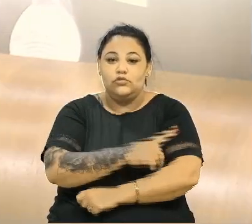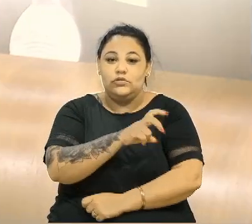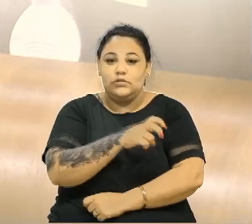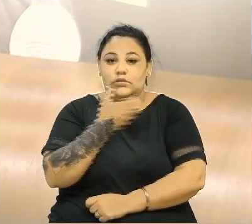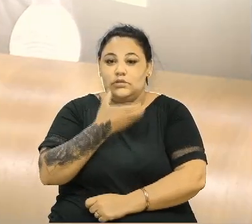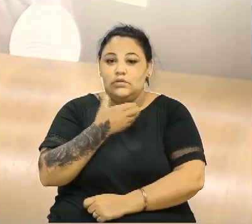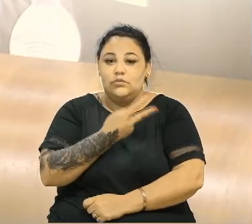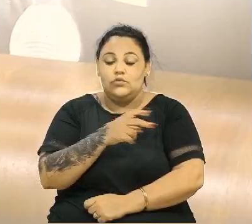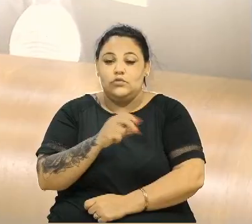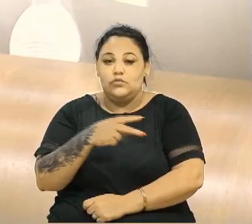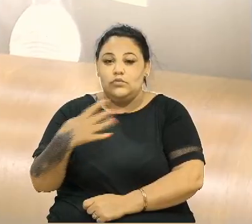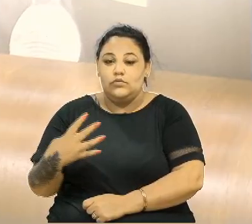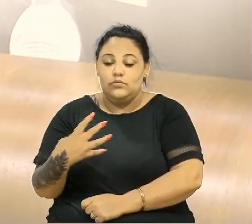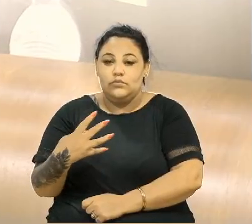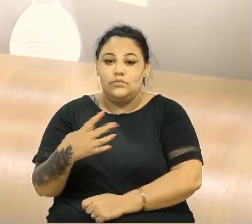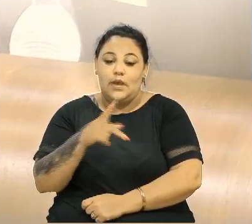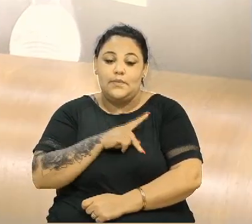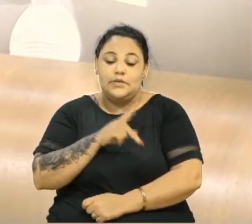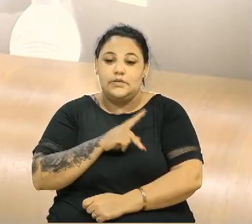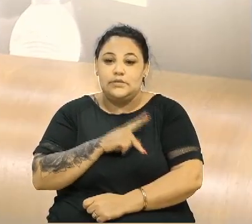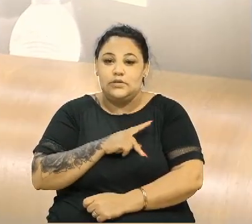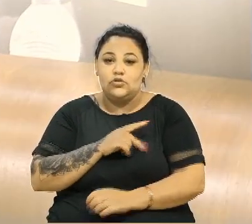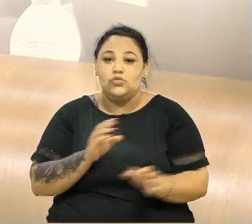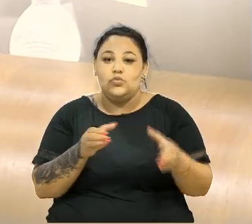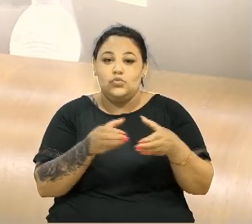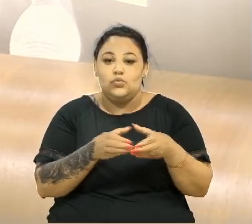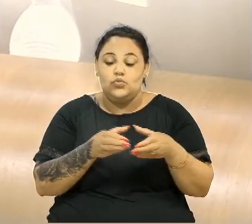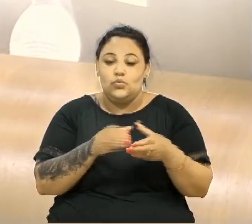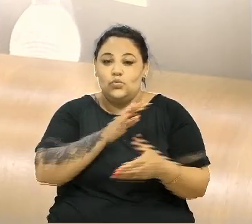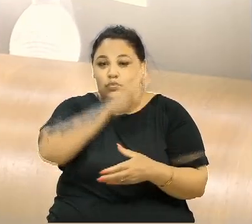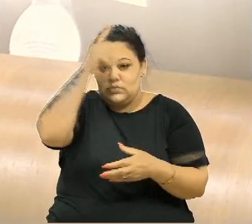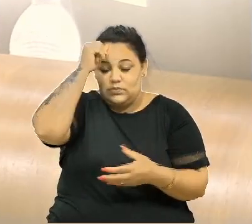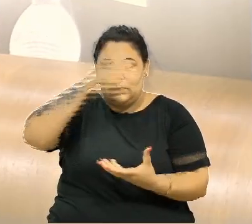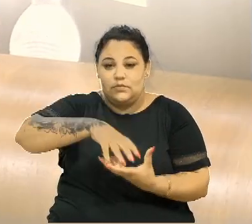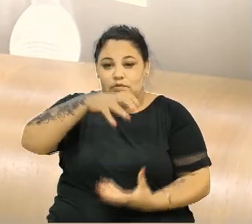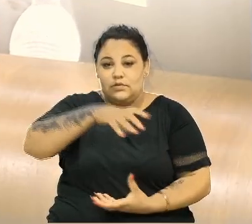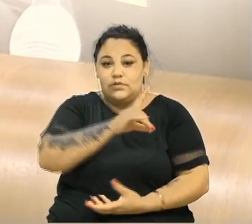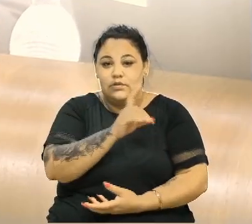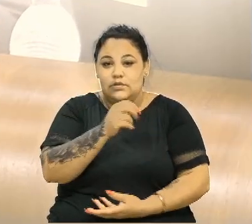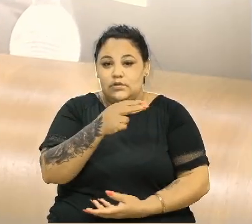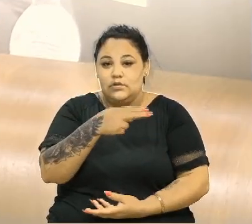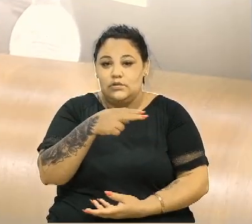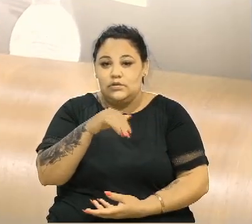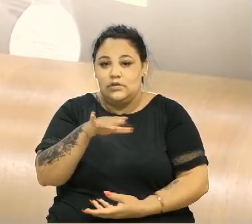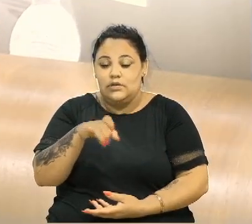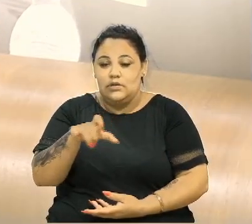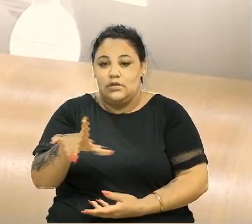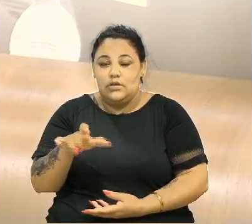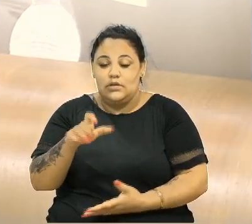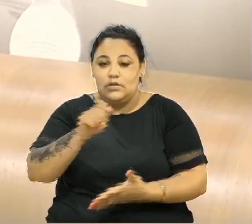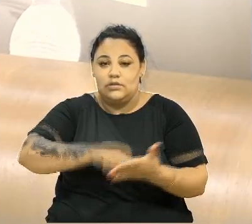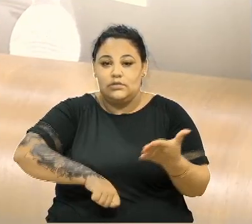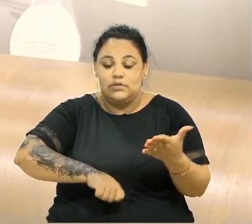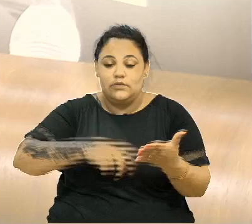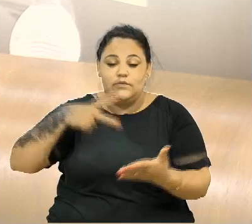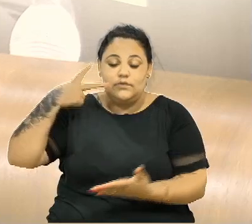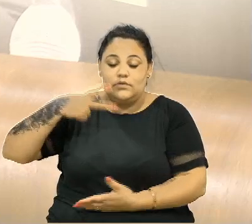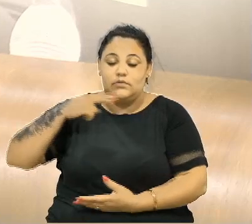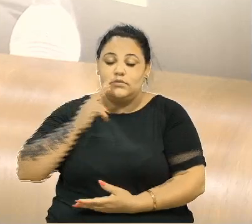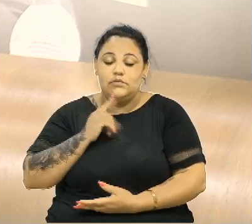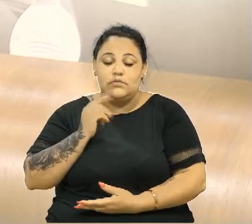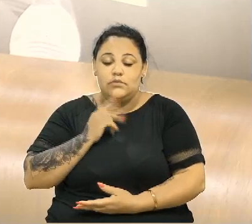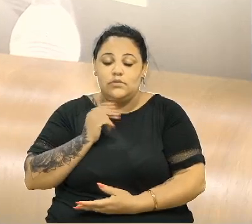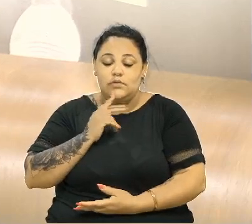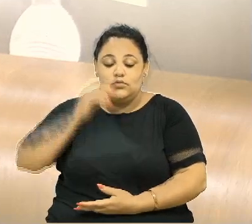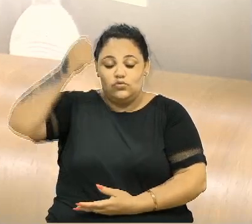dezembro de 2024 para a presidente do Conselho Municipal da Pessoa Idosa, Daniele Reck. Vem assinado pelos vereadores Renato Oliveira, Clóvis de